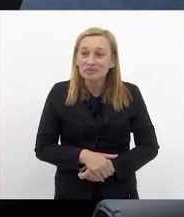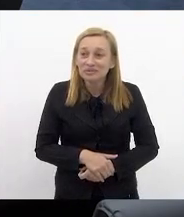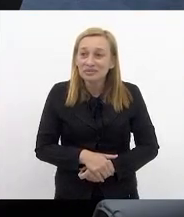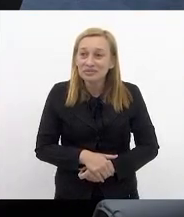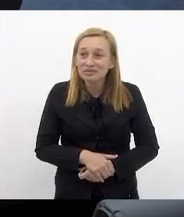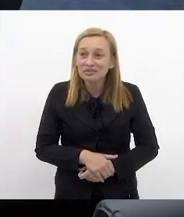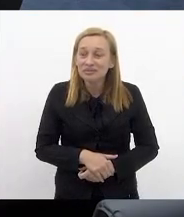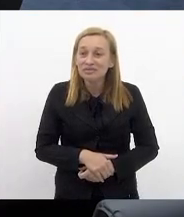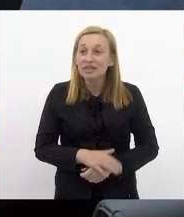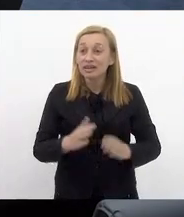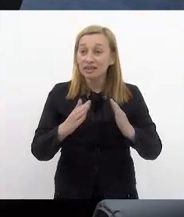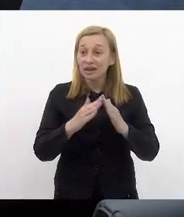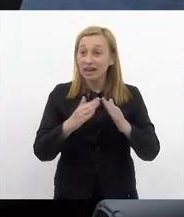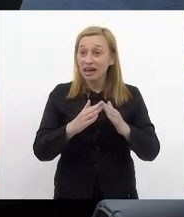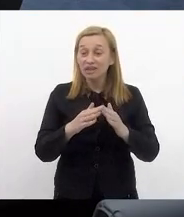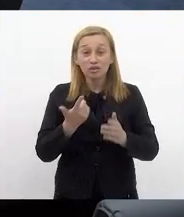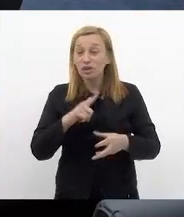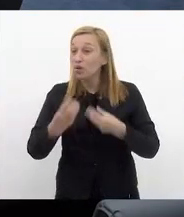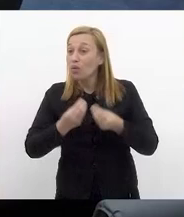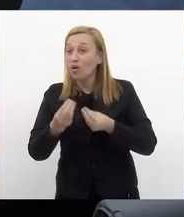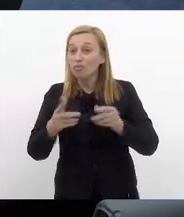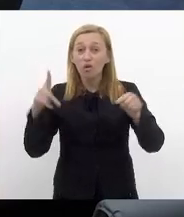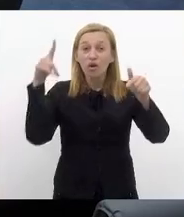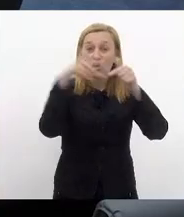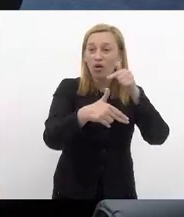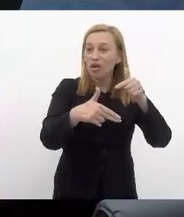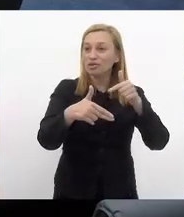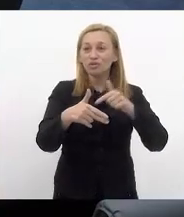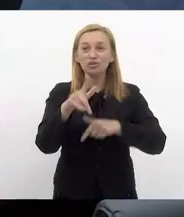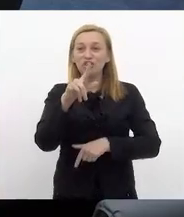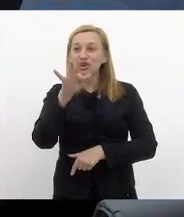Lá em casa eu faço isso, não tem como, corto o fio.